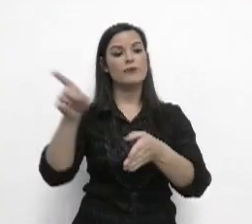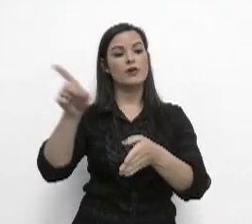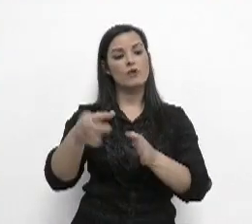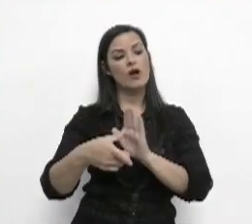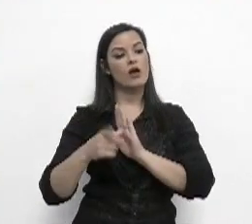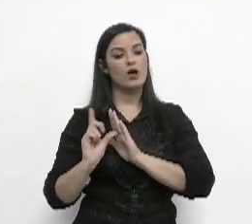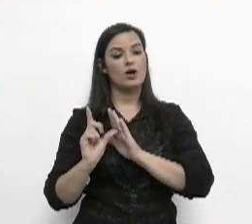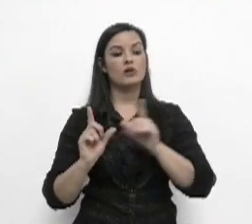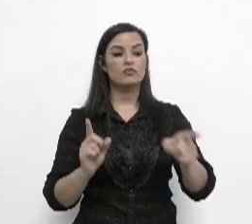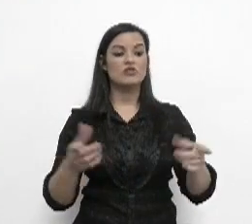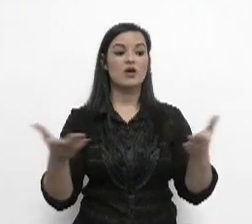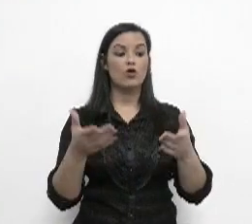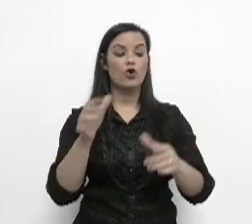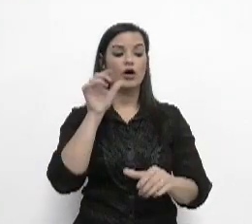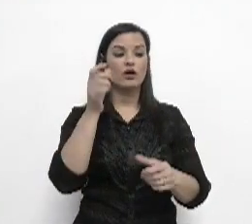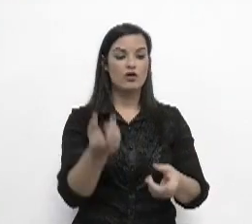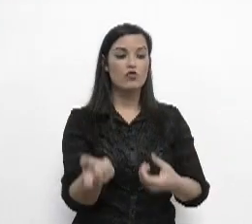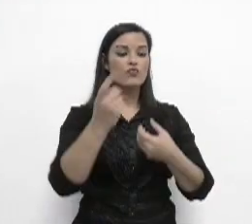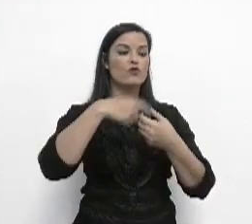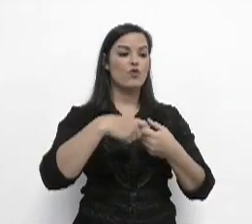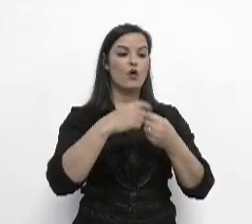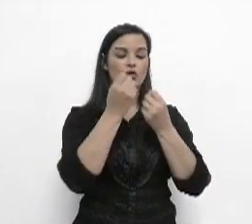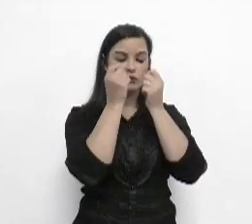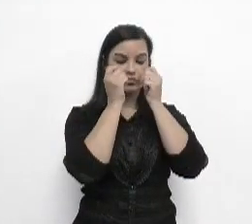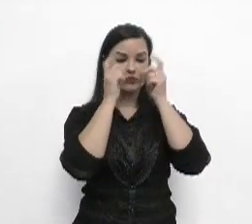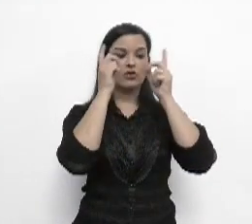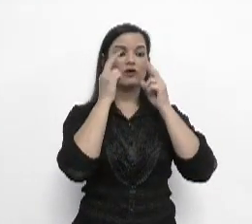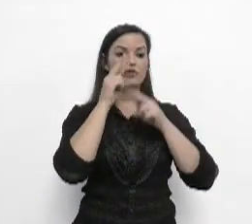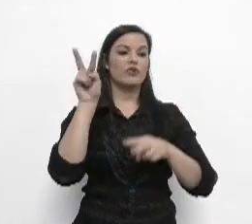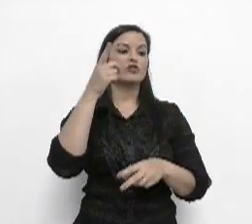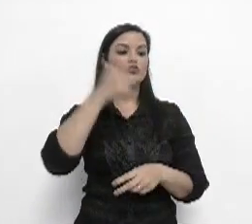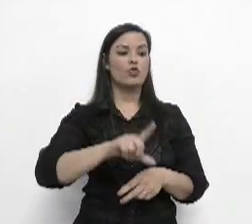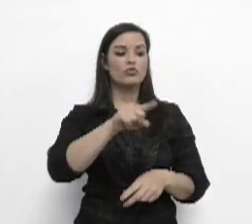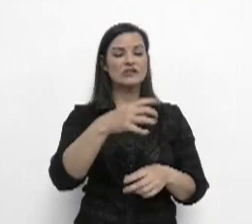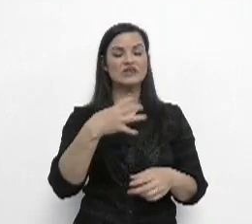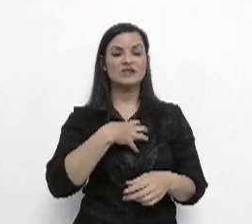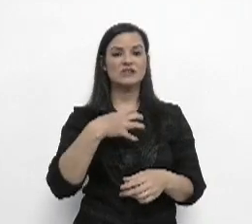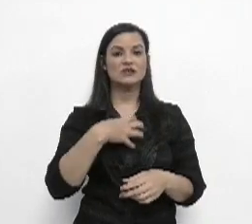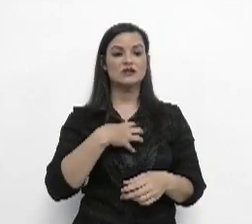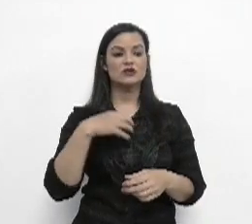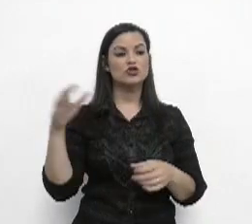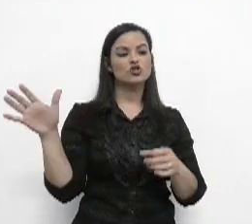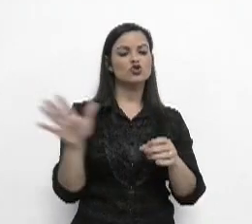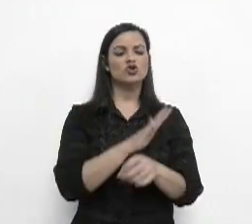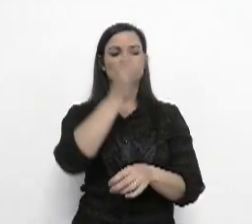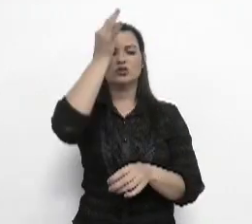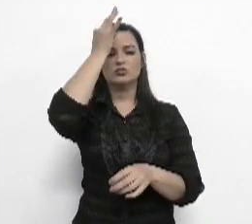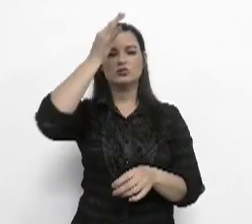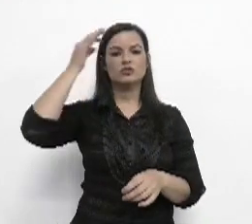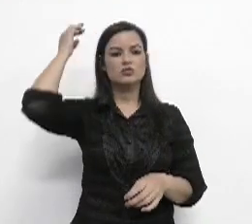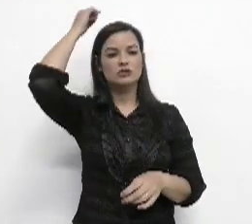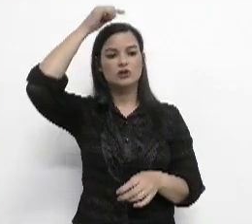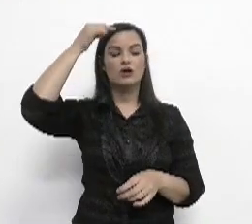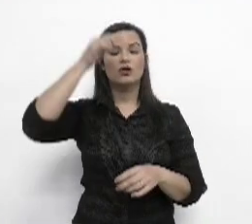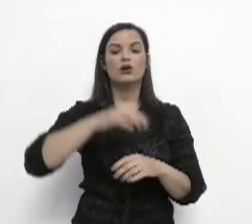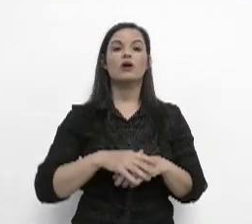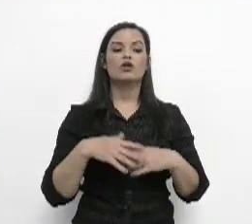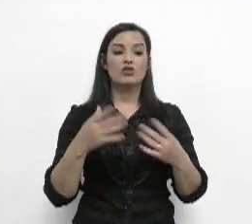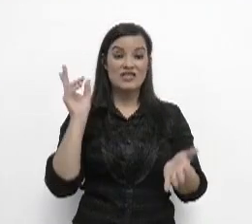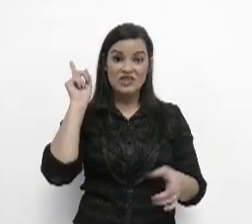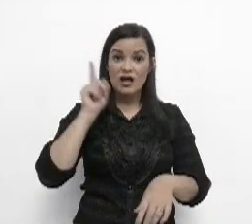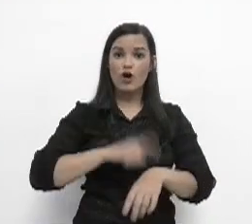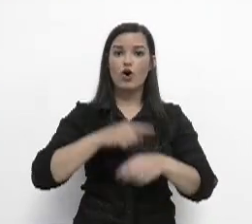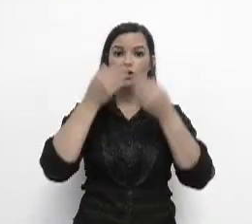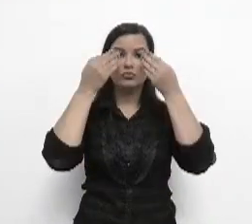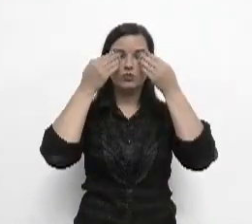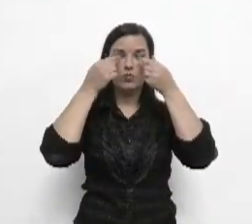que recuperes a vista e fiques cheio do Espírito Santo. Imediatamente lhe caíram dos olhos como que